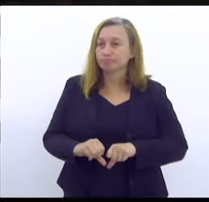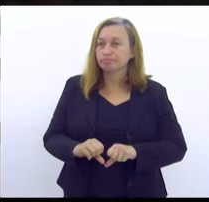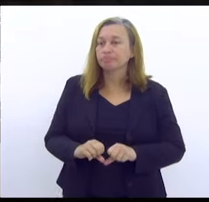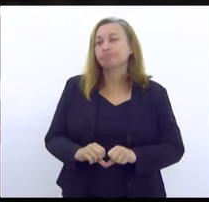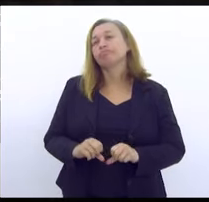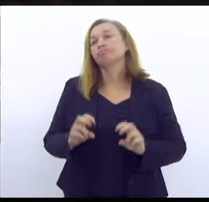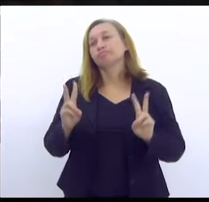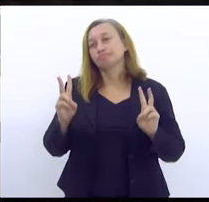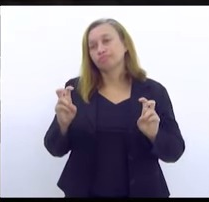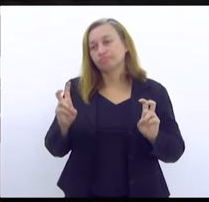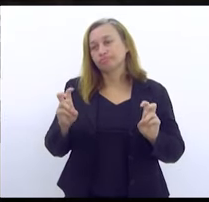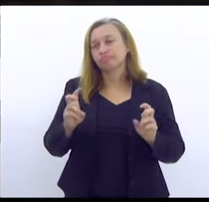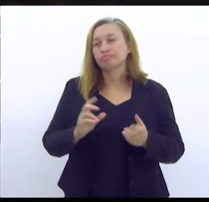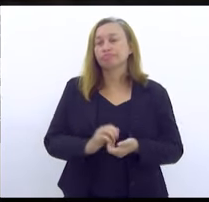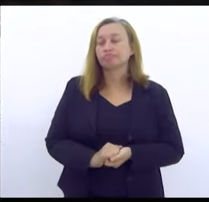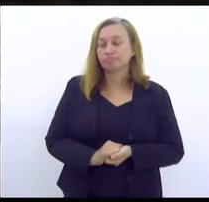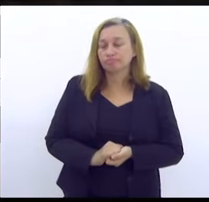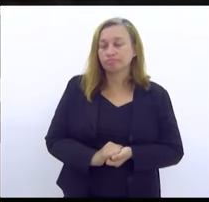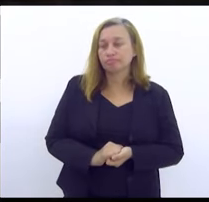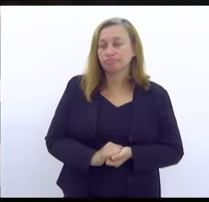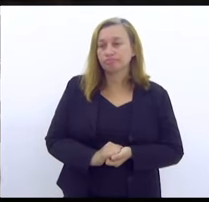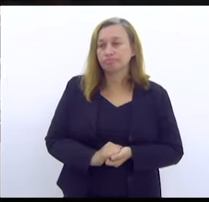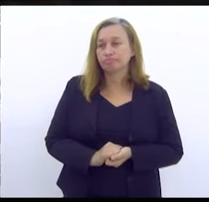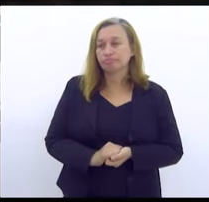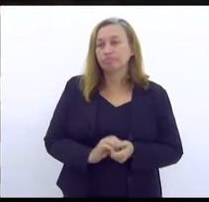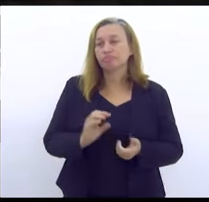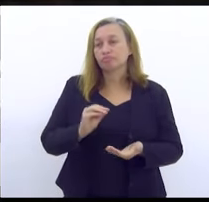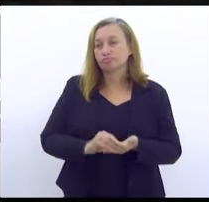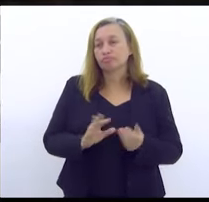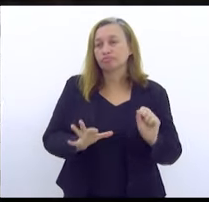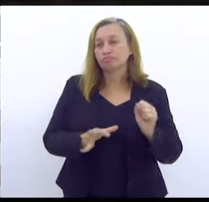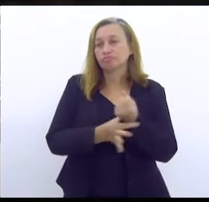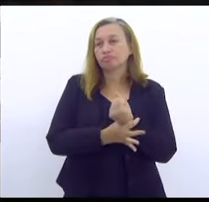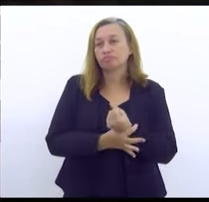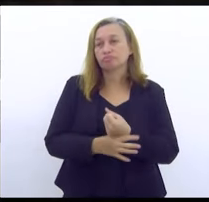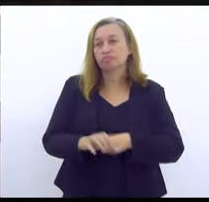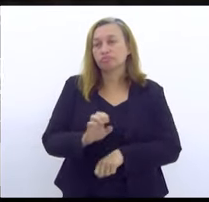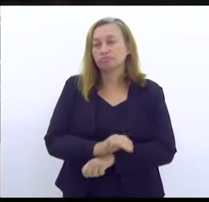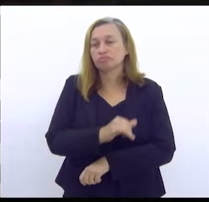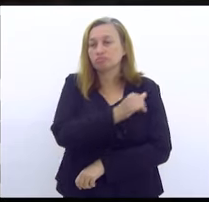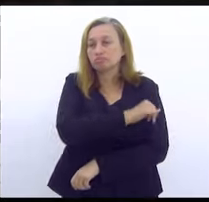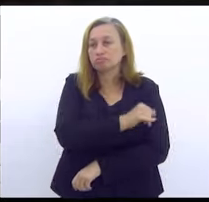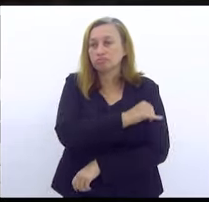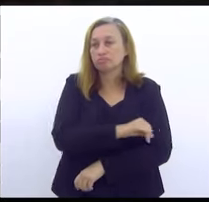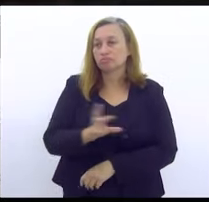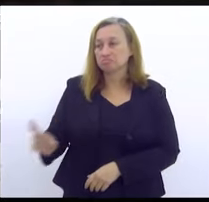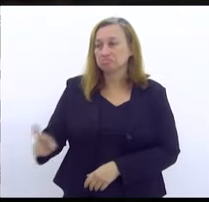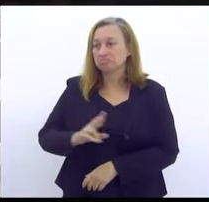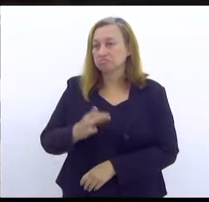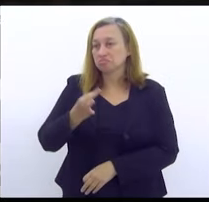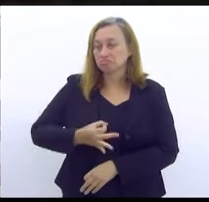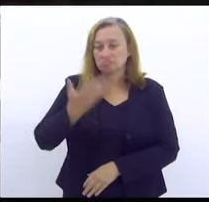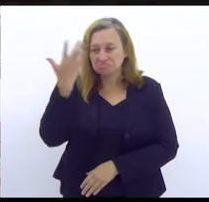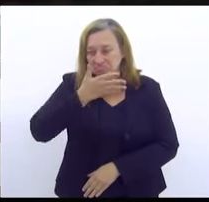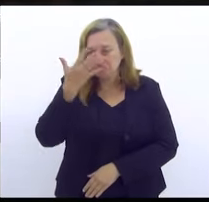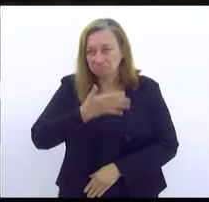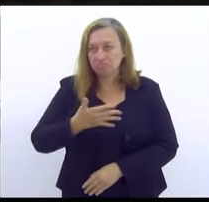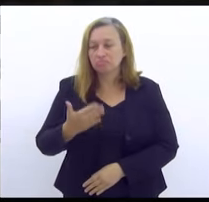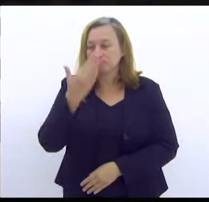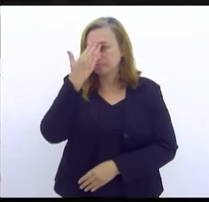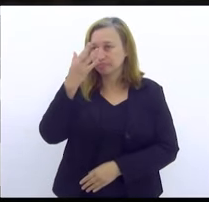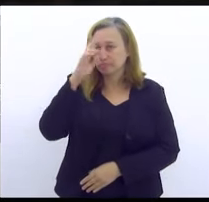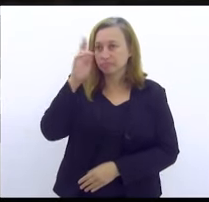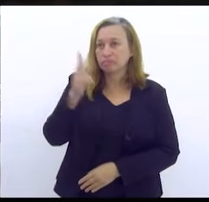situação das pessoas, a situação de insegurança no Rio de Janeiro, porque resultados concretos não vemos. Muito obrigada,